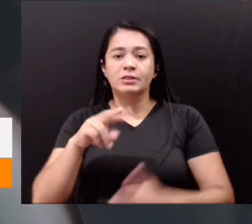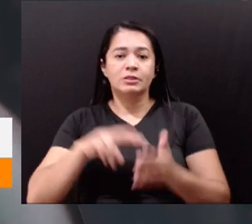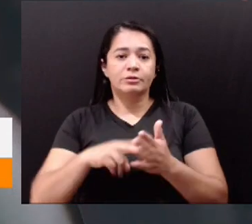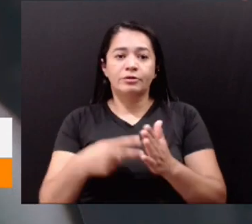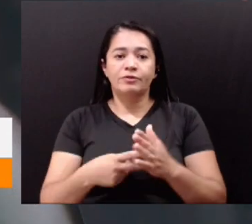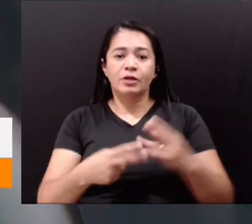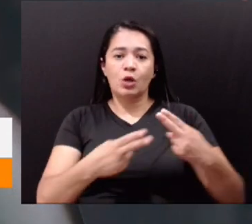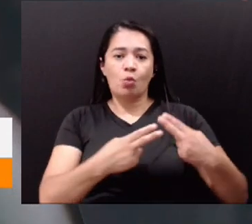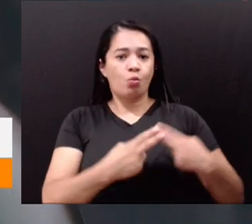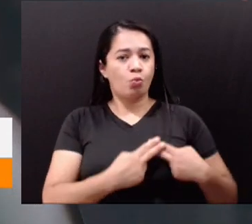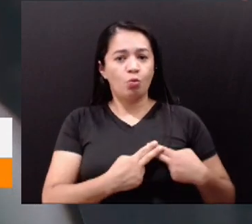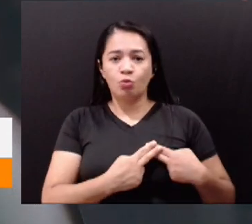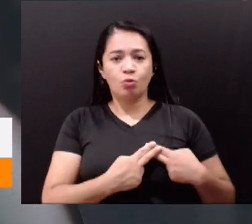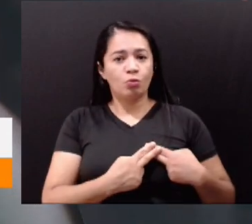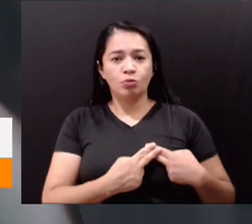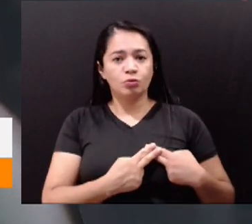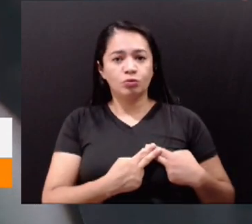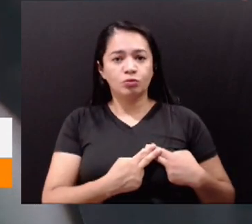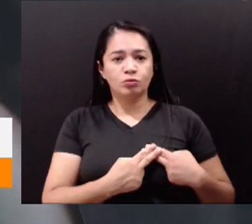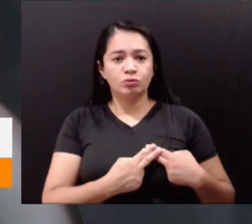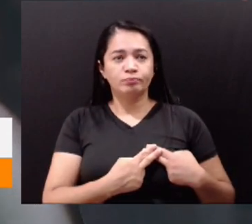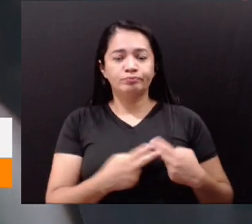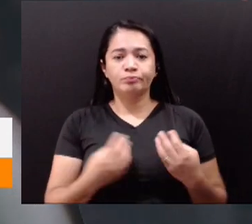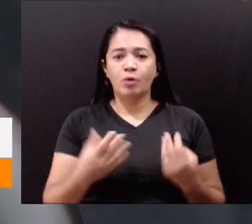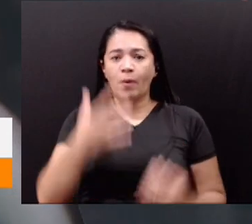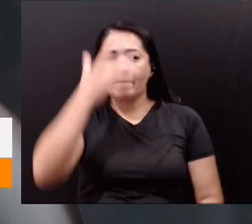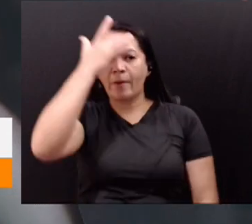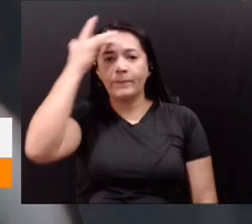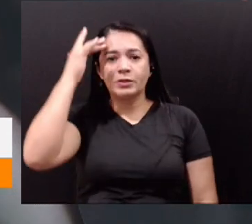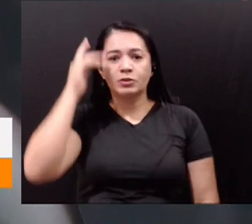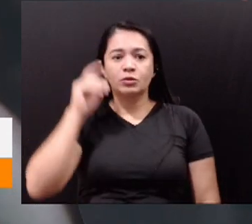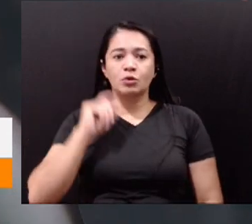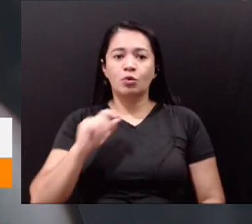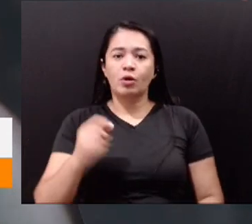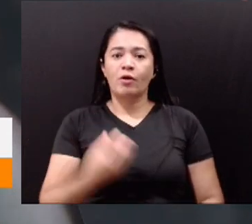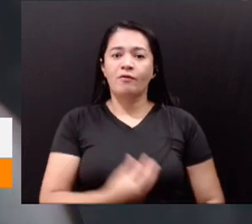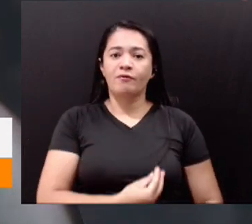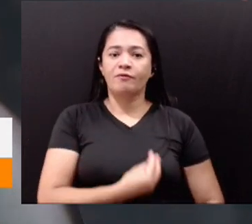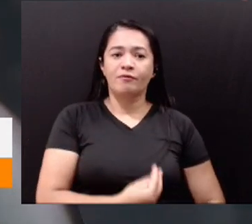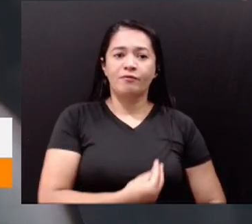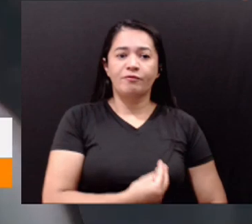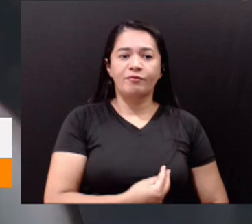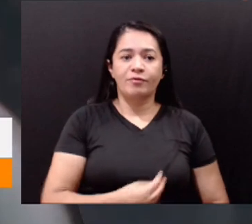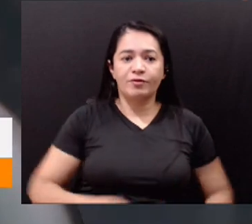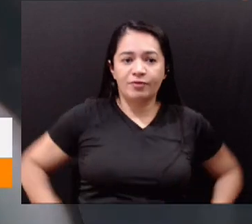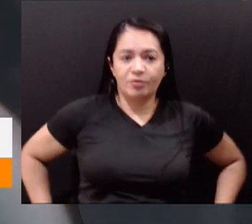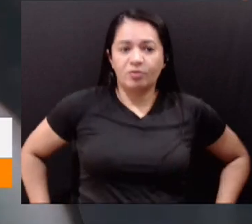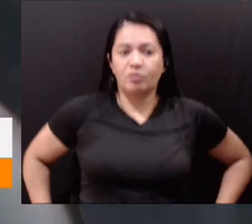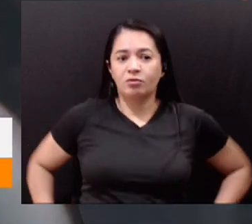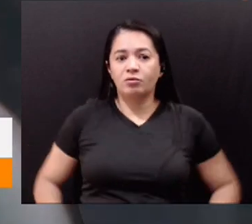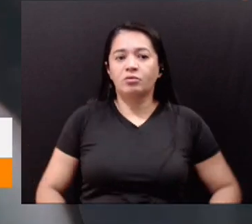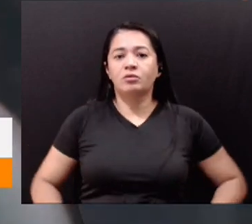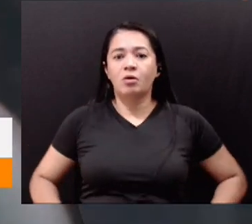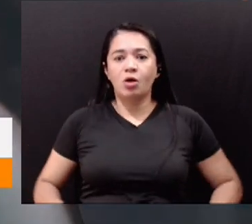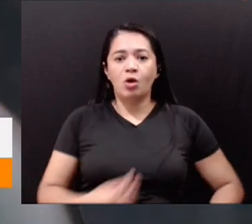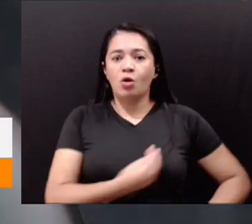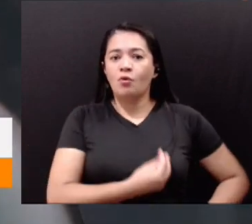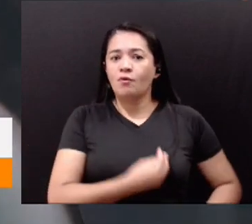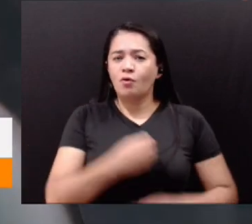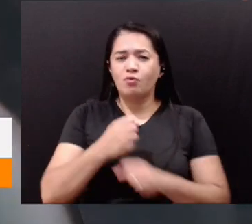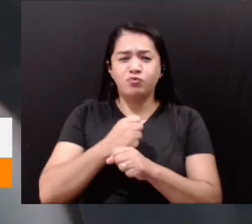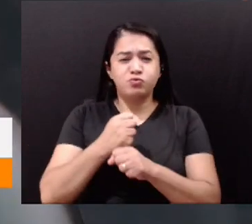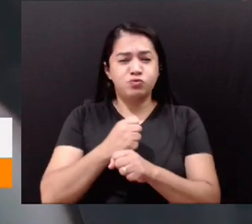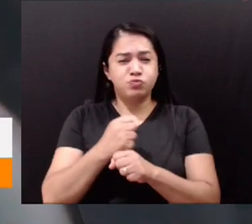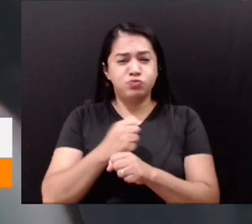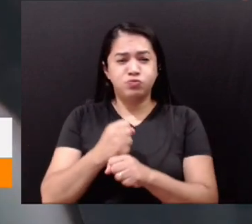então é o luto de uma pessoa que viveu, muitos anos da própria vida, às vezes 30 anos da